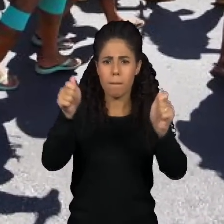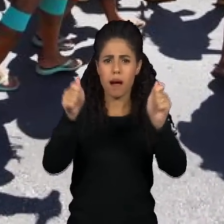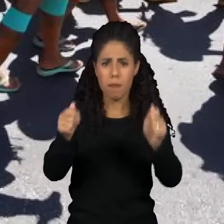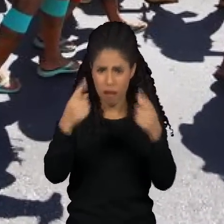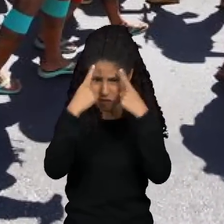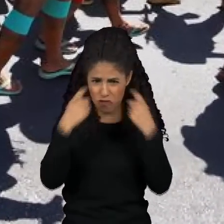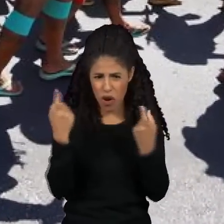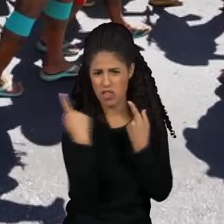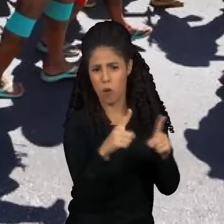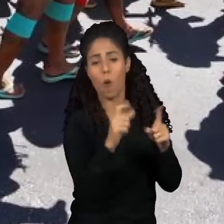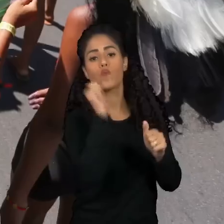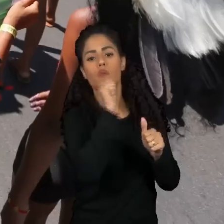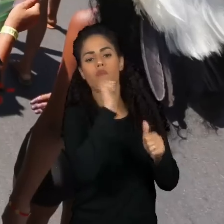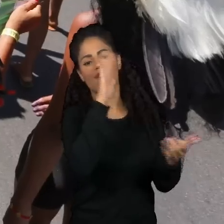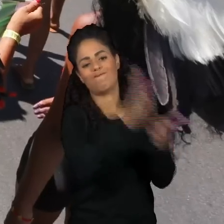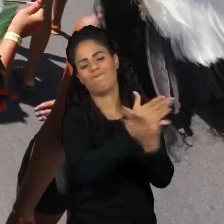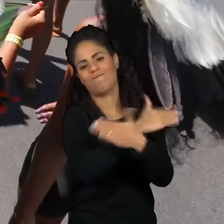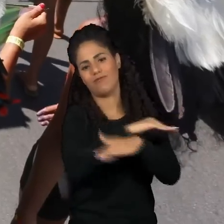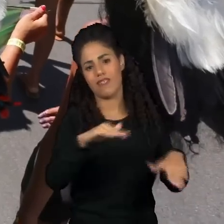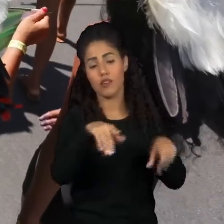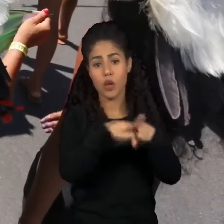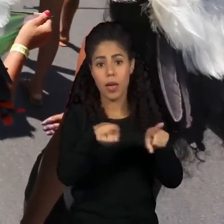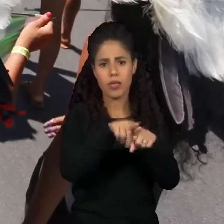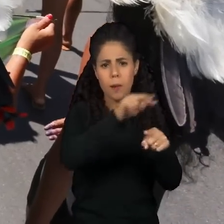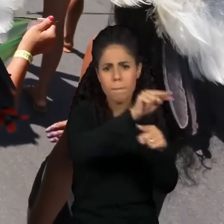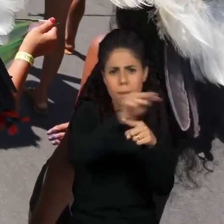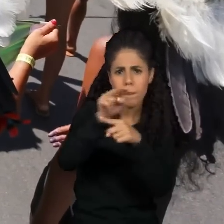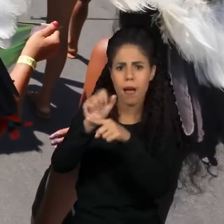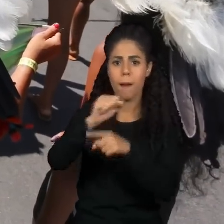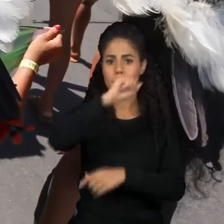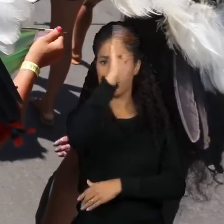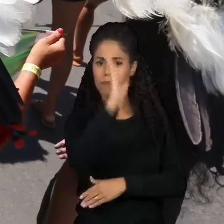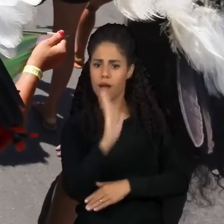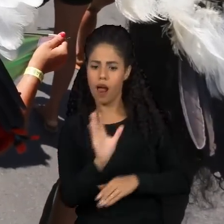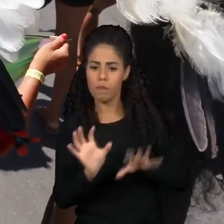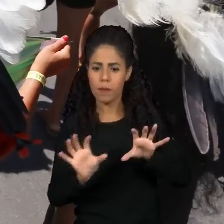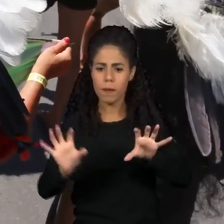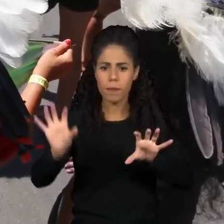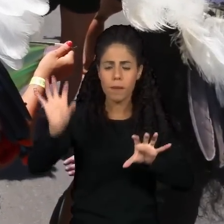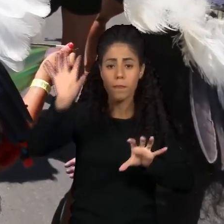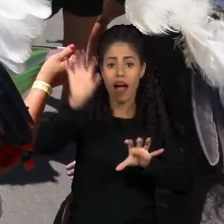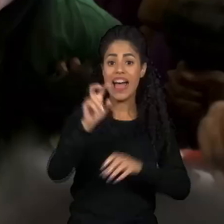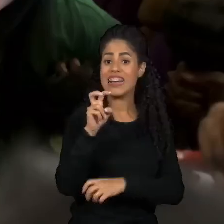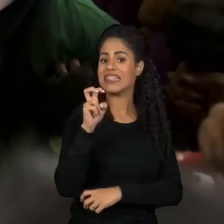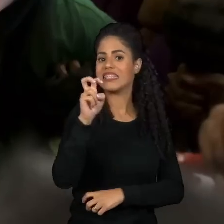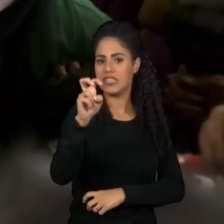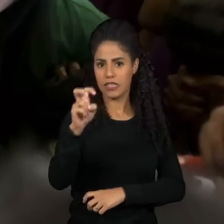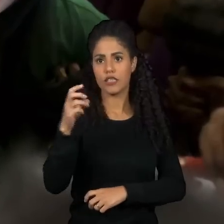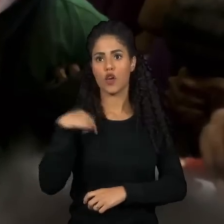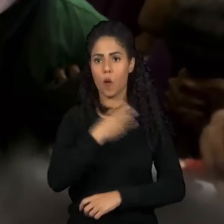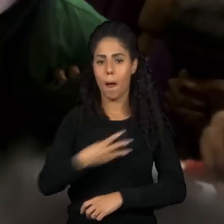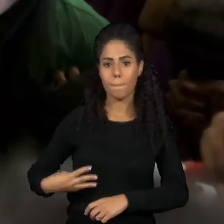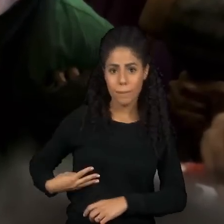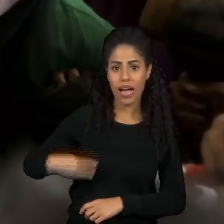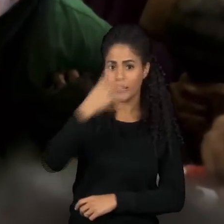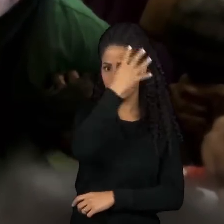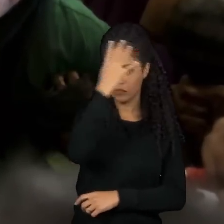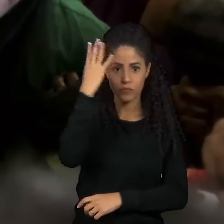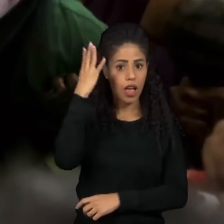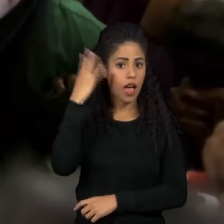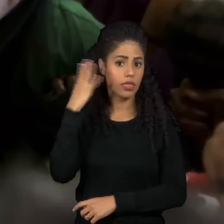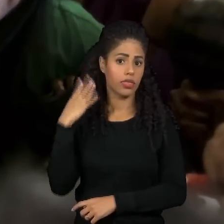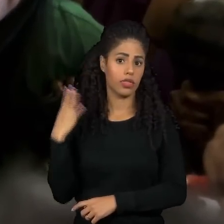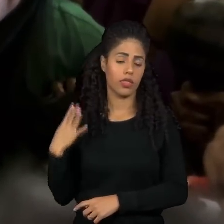violência contra as mulheres e proteção dos biomas contou com a presença de 5 ministras: Sônia Guajajara, dos